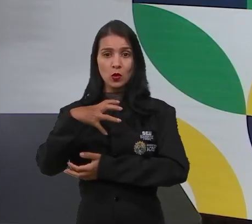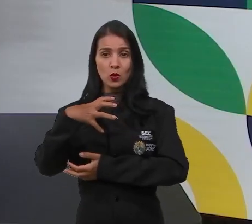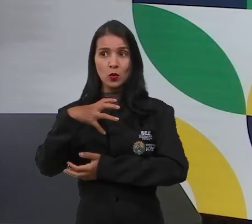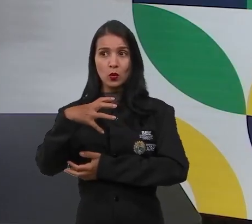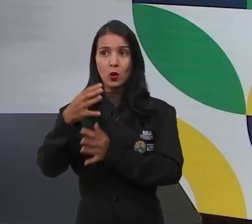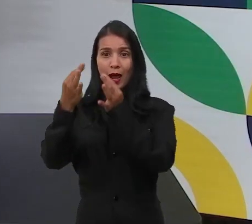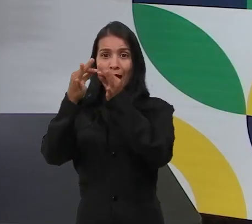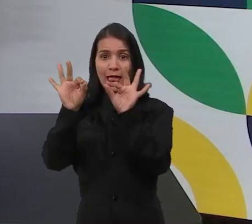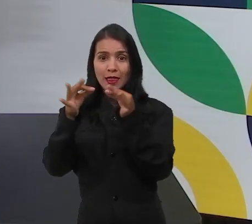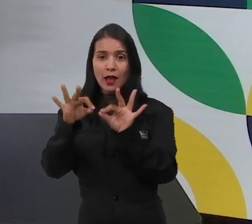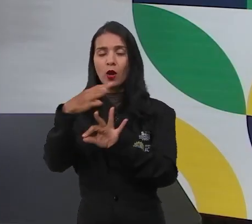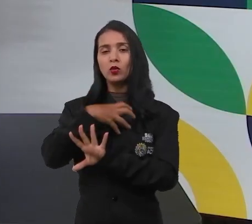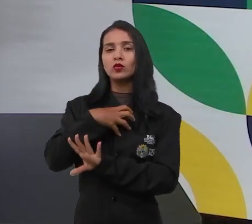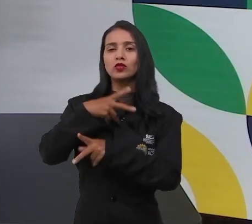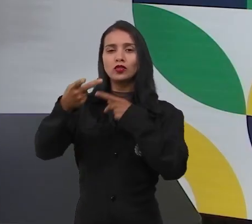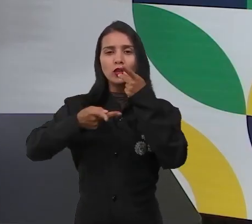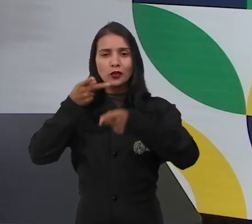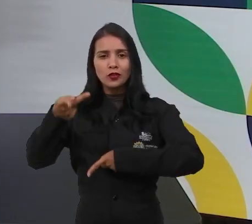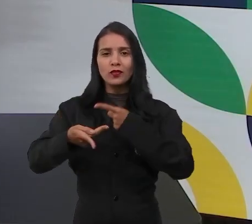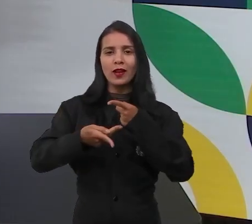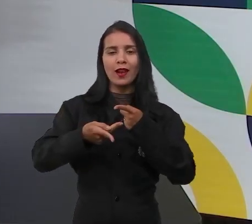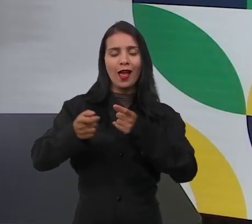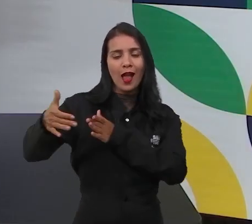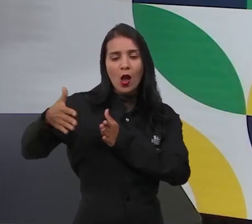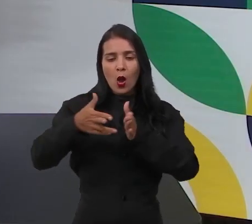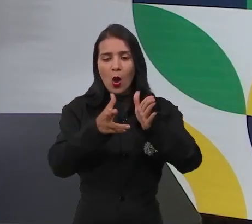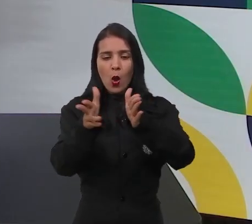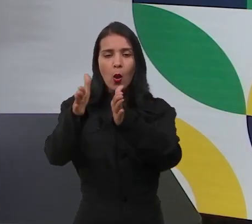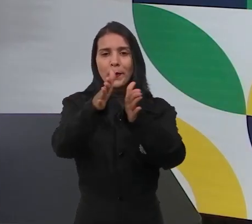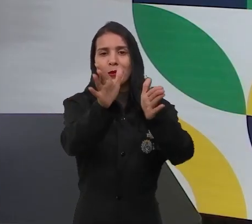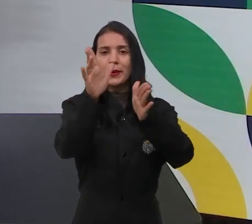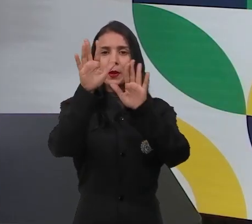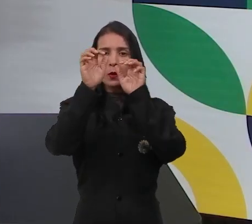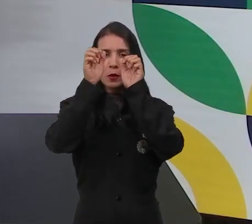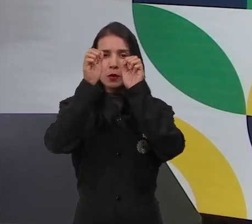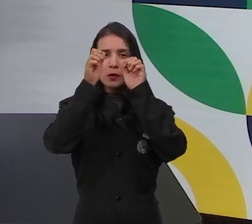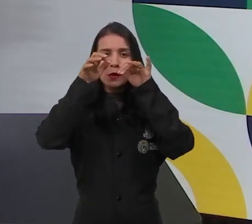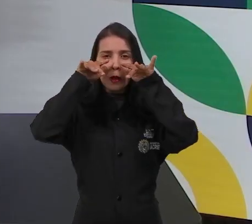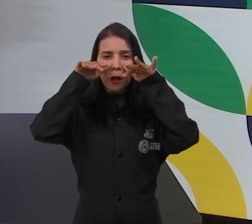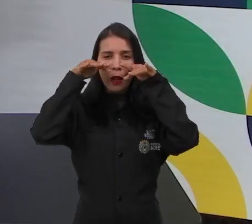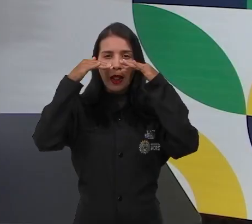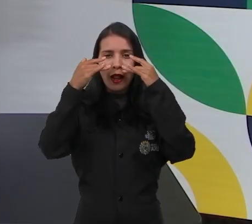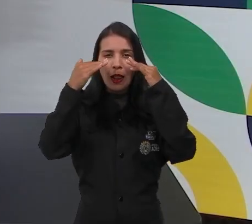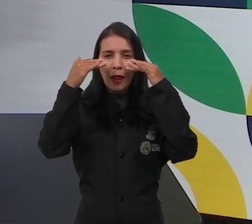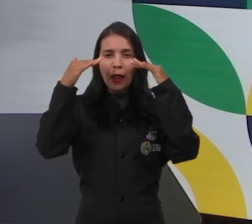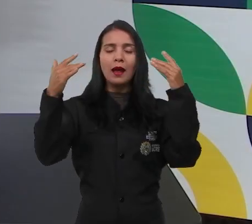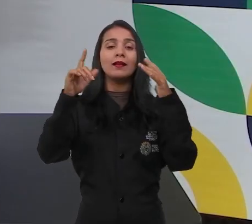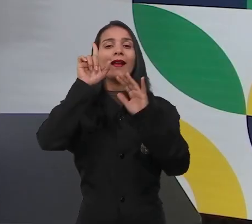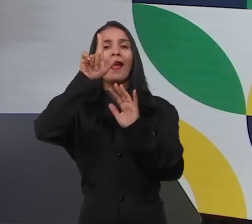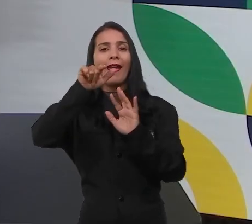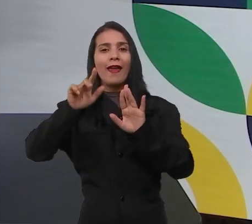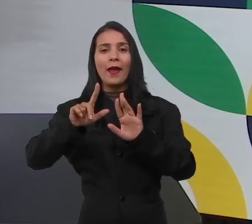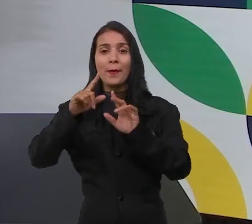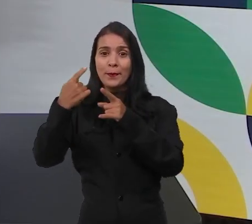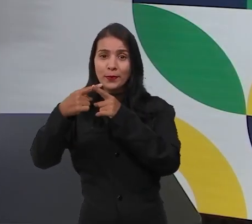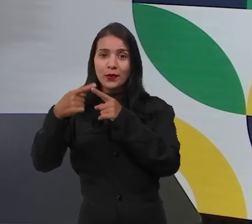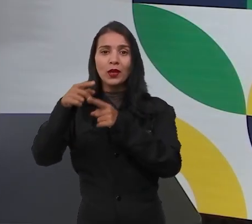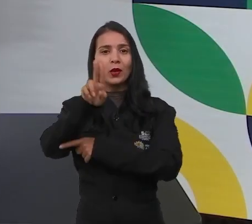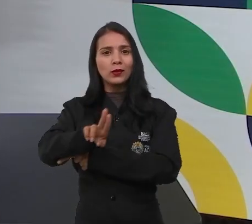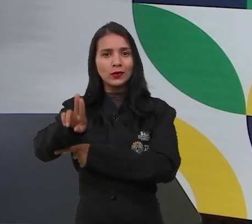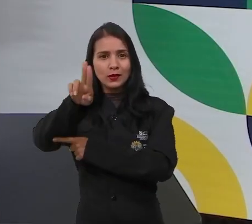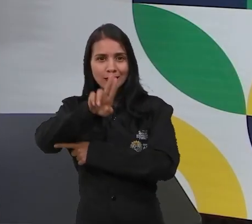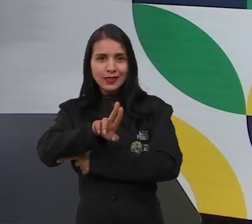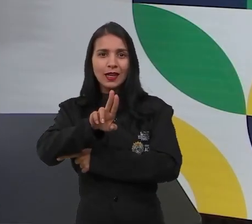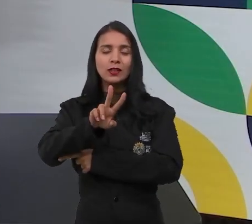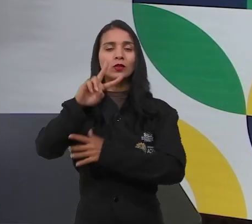de lágrimas, para se referir ao termo bastante, podemos dizer que ela está sendo empregada no